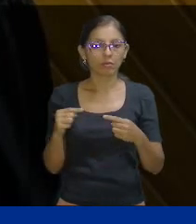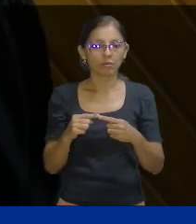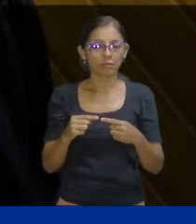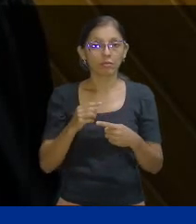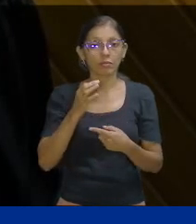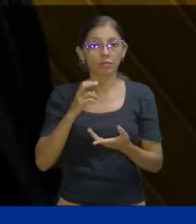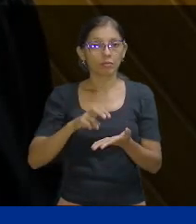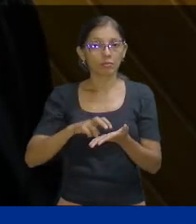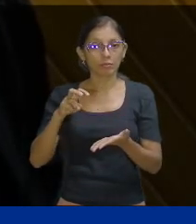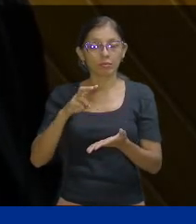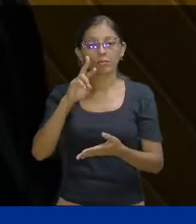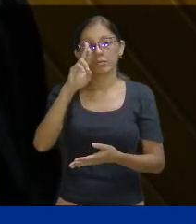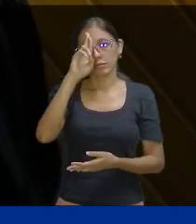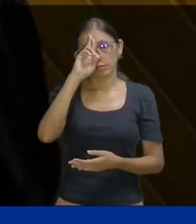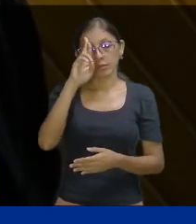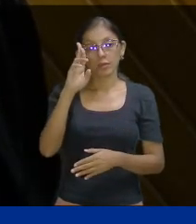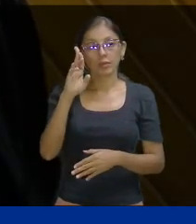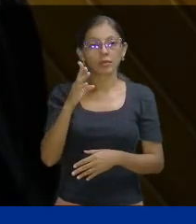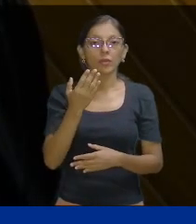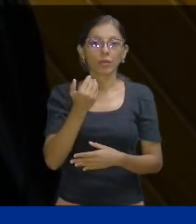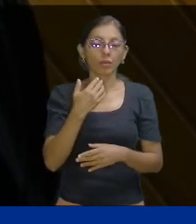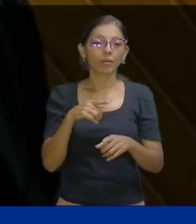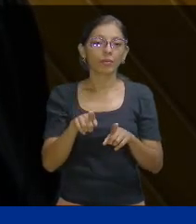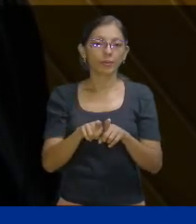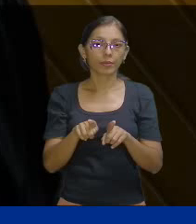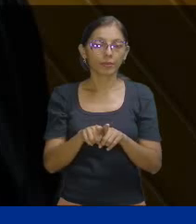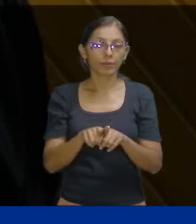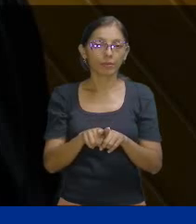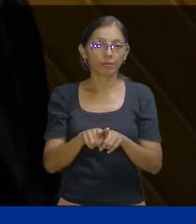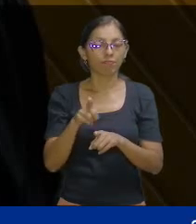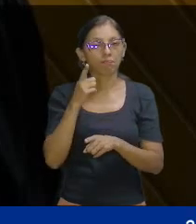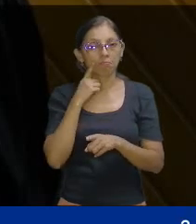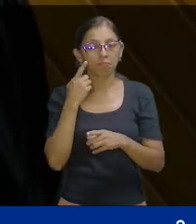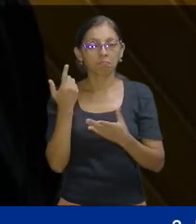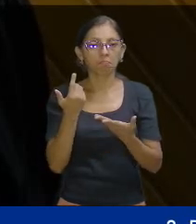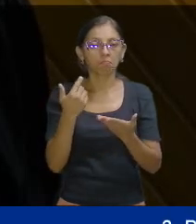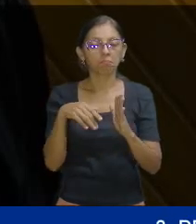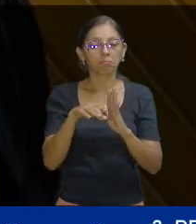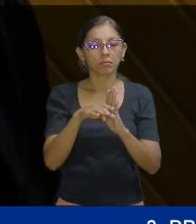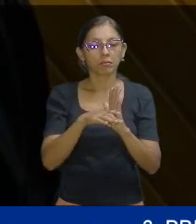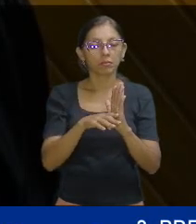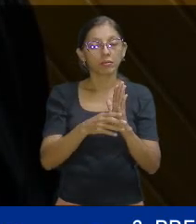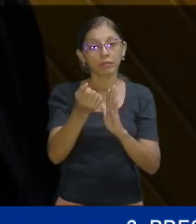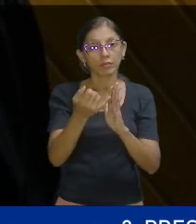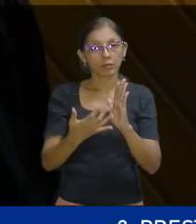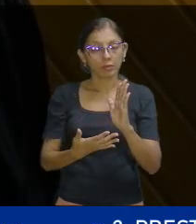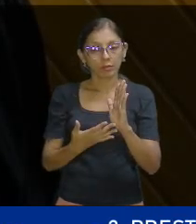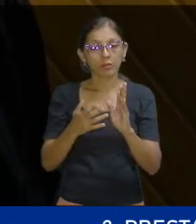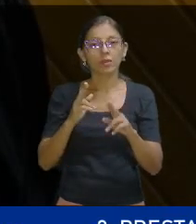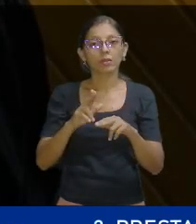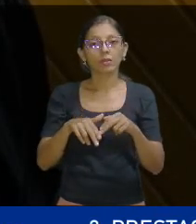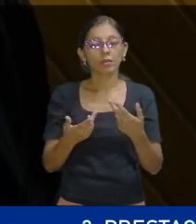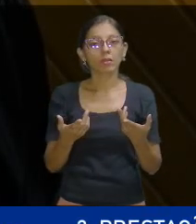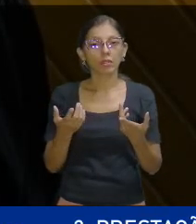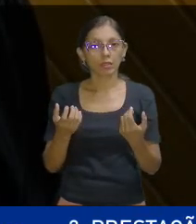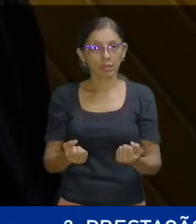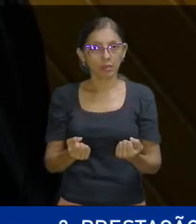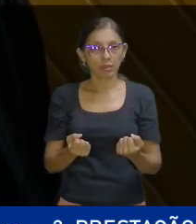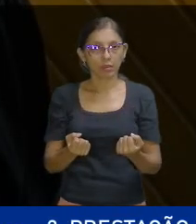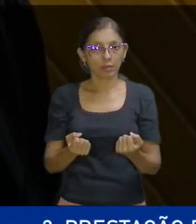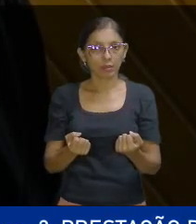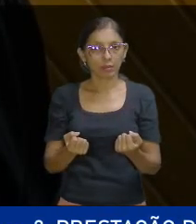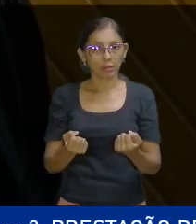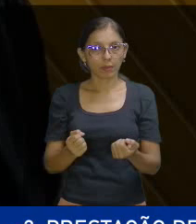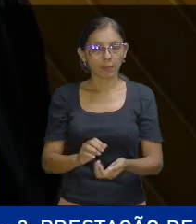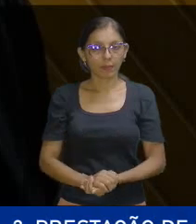da manhã e almoço. Com base nas notas e nas justificativas, eu estou acolhendo a